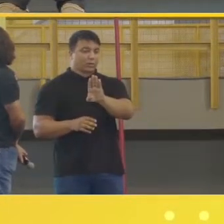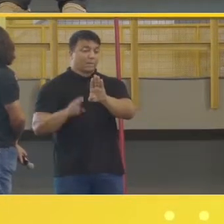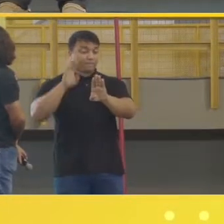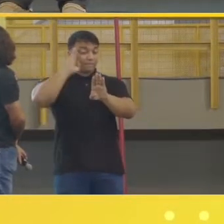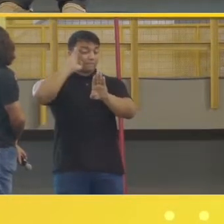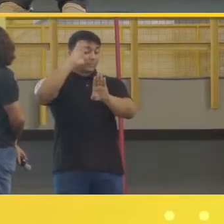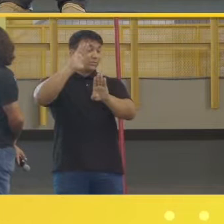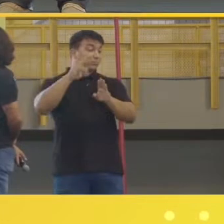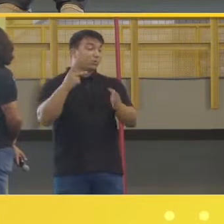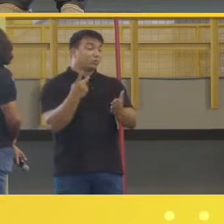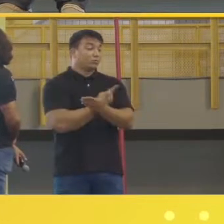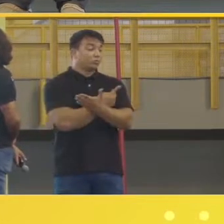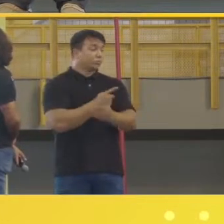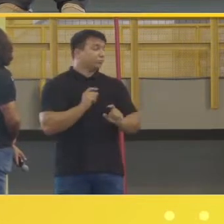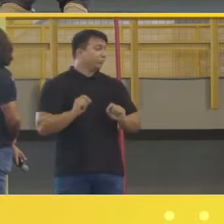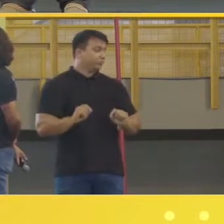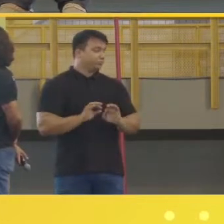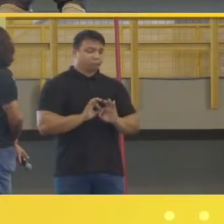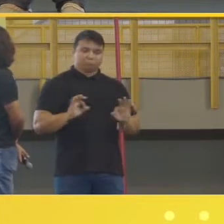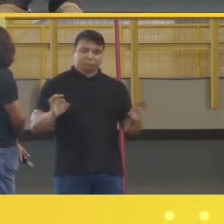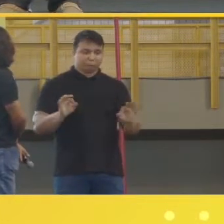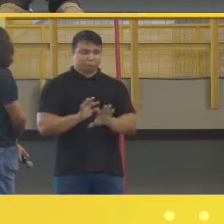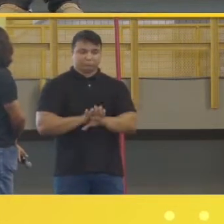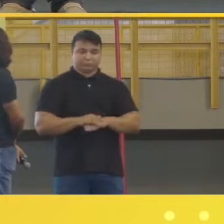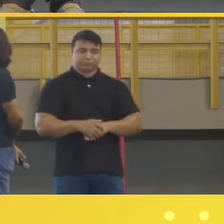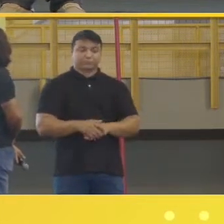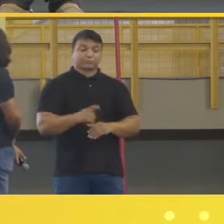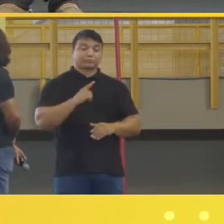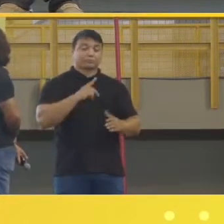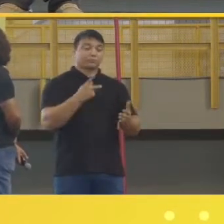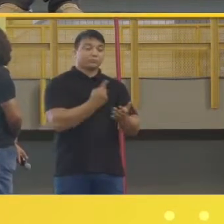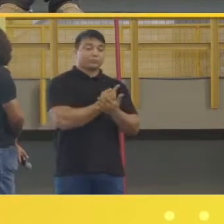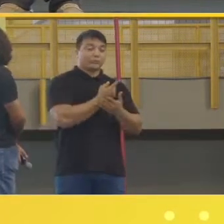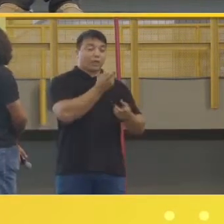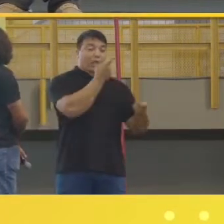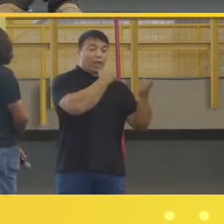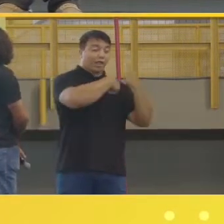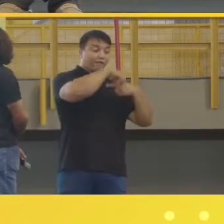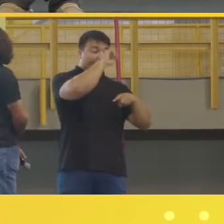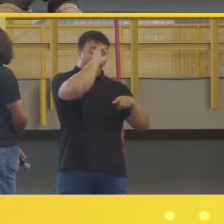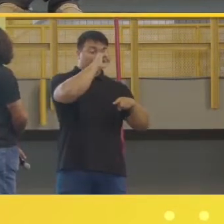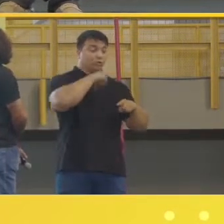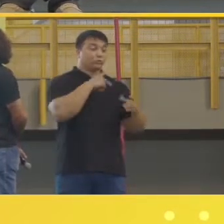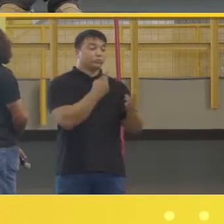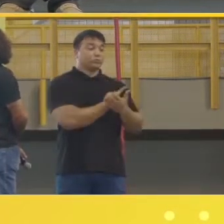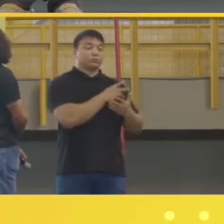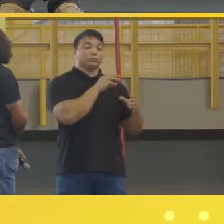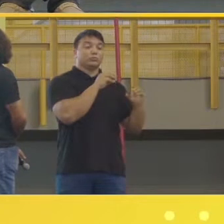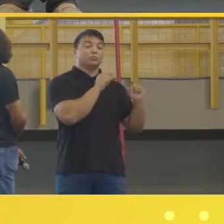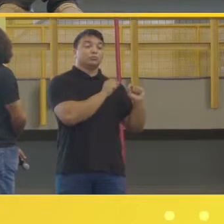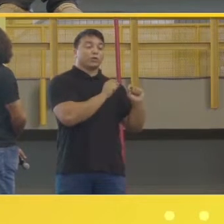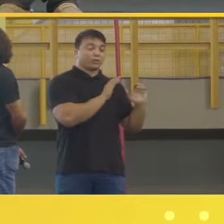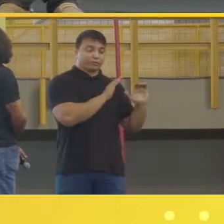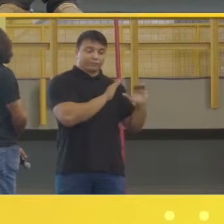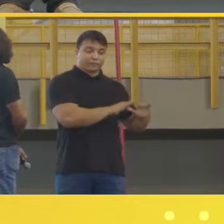grande revolta que acontece quando a corte está aqui? Anote aí,